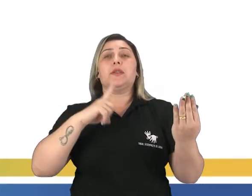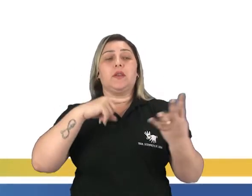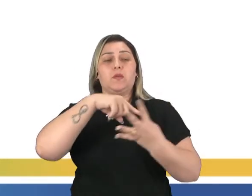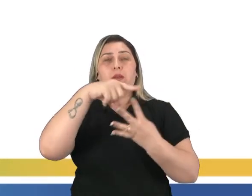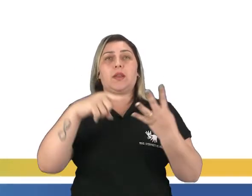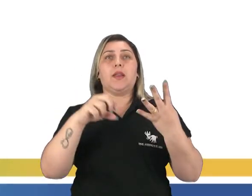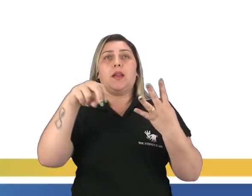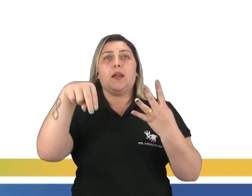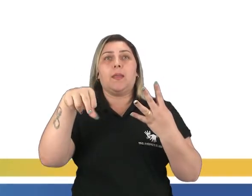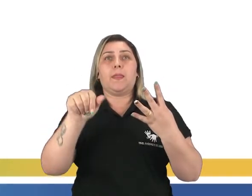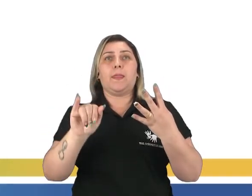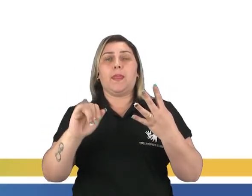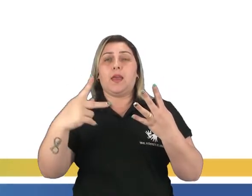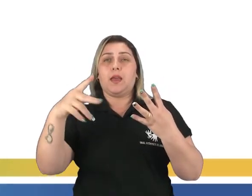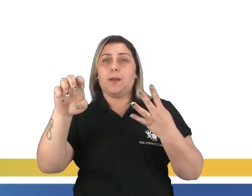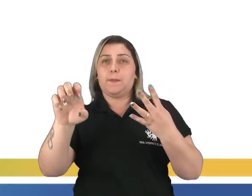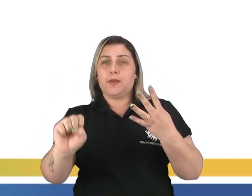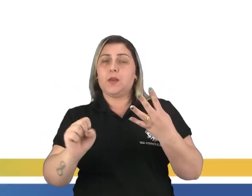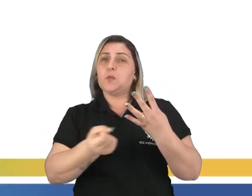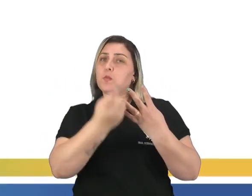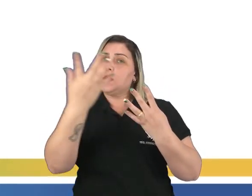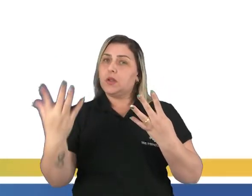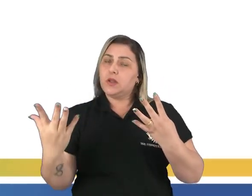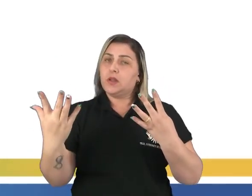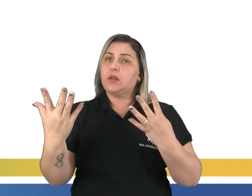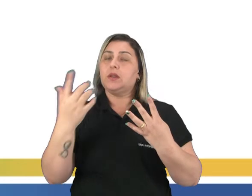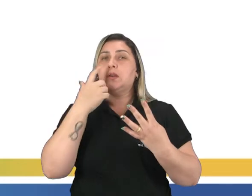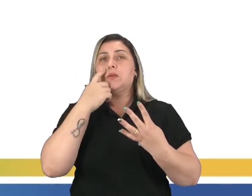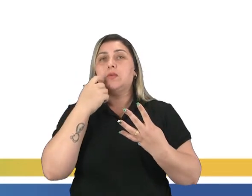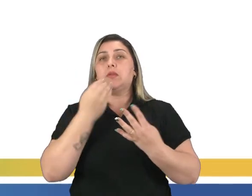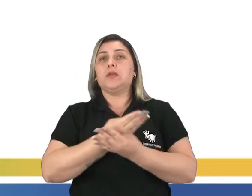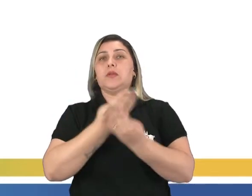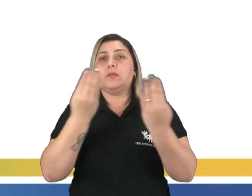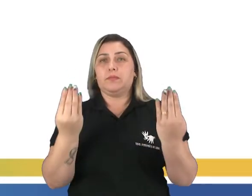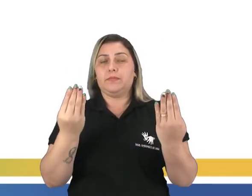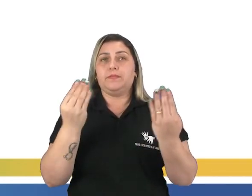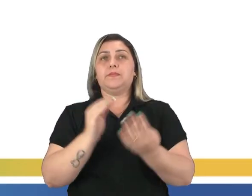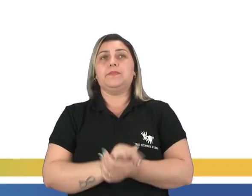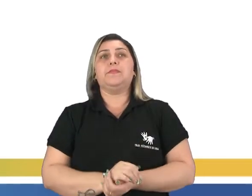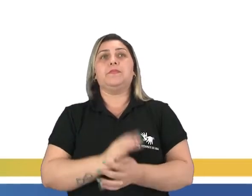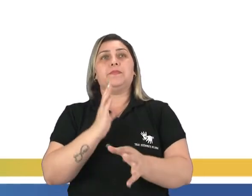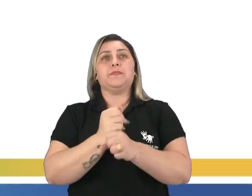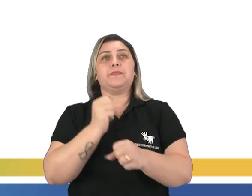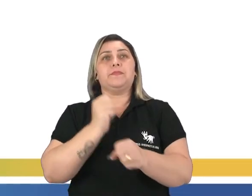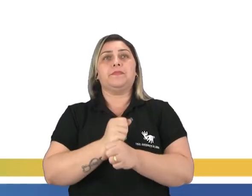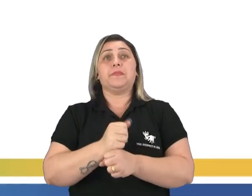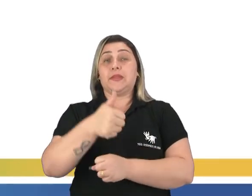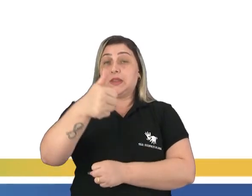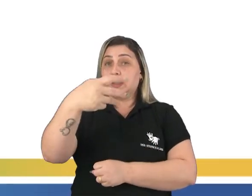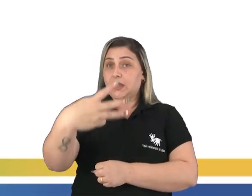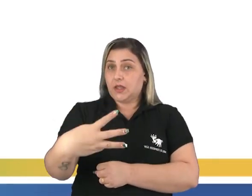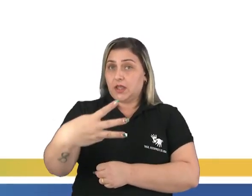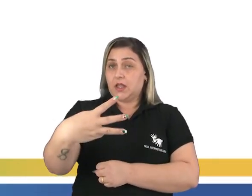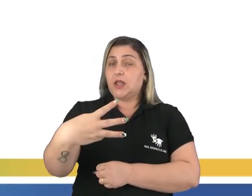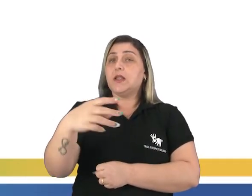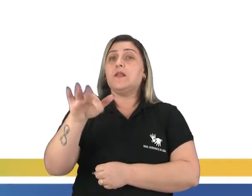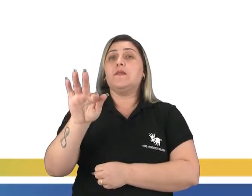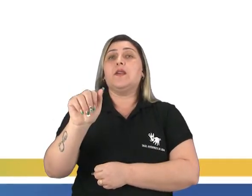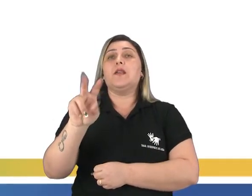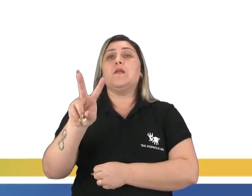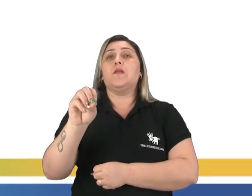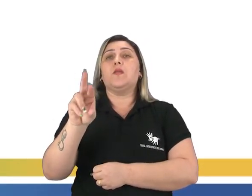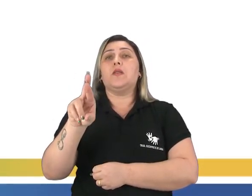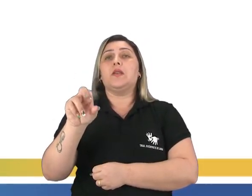de naipes e você tem que contar a quantidade de cartas que são de paus. Fazendo a contagem, né, os casos favoráveis, nós